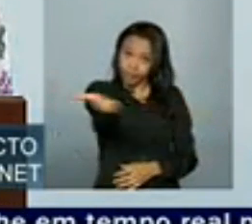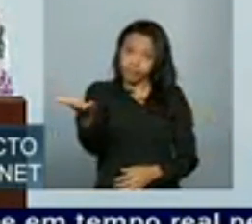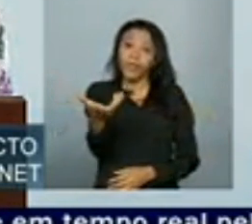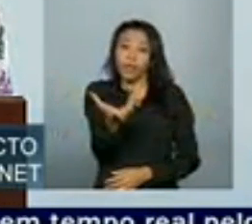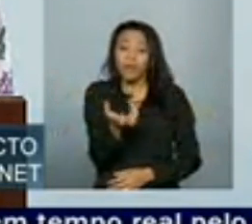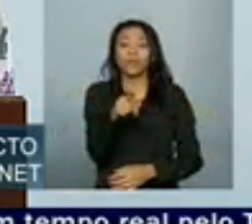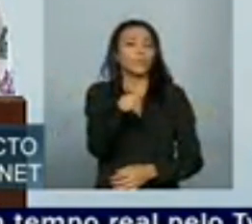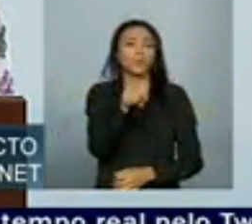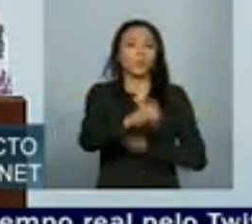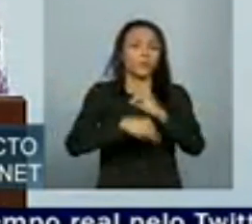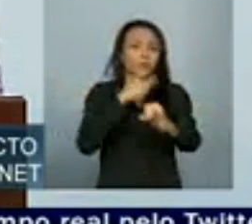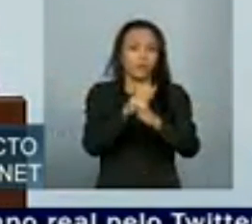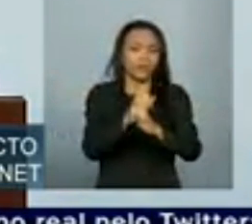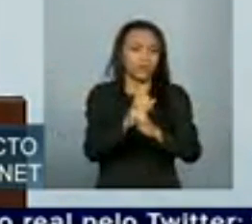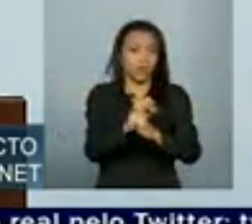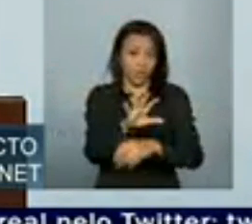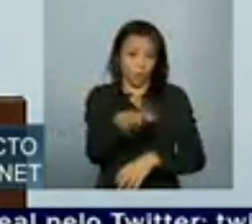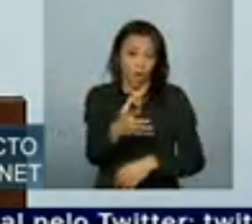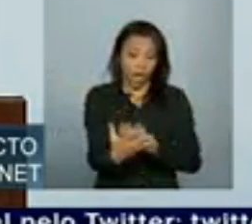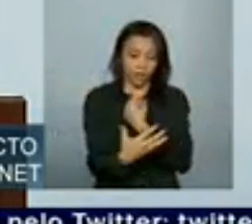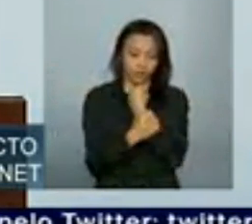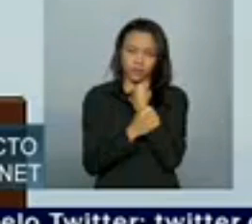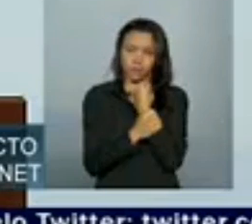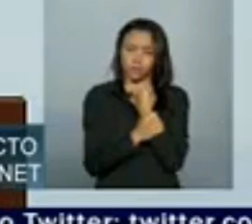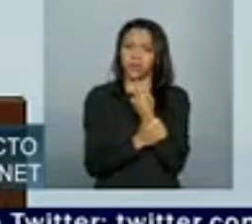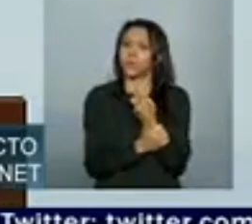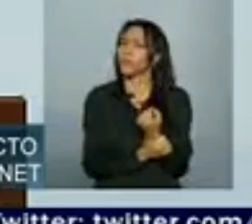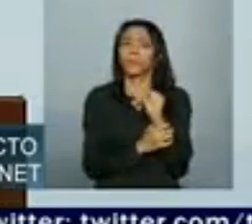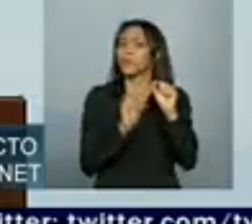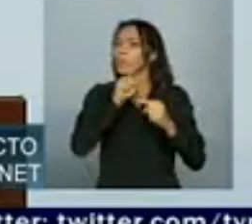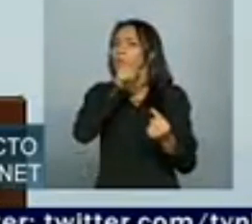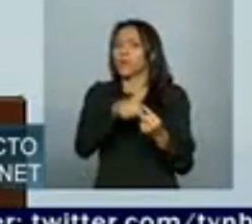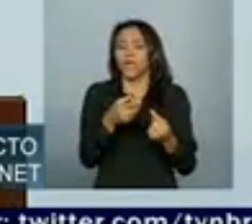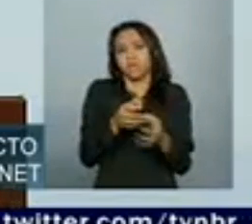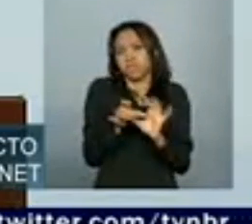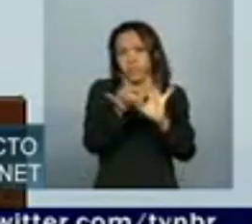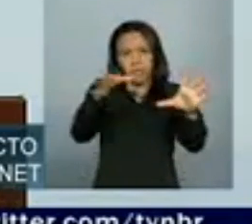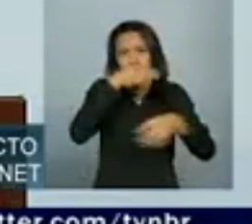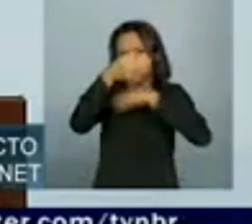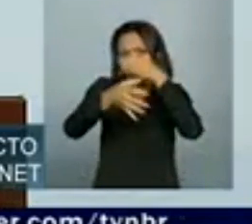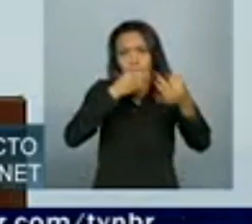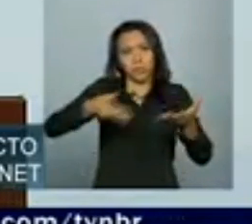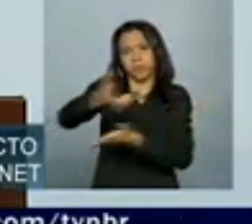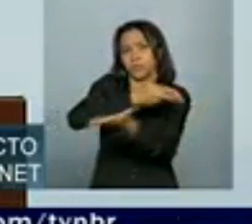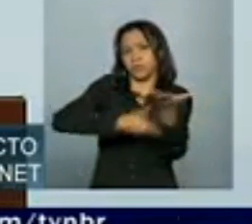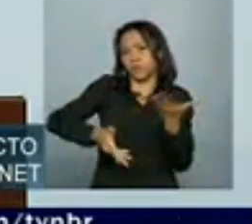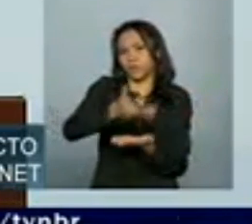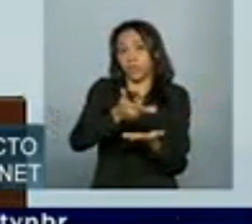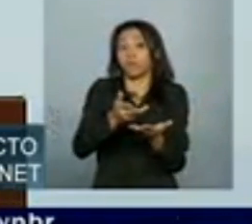internet que, ao assegurar a livre expressão de opiniões,